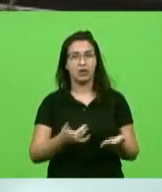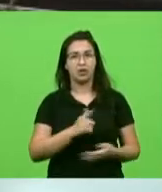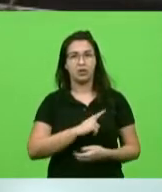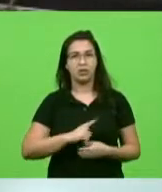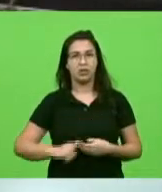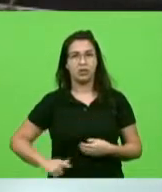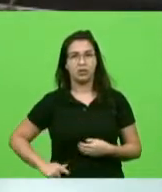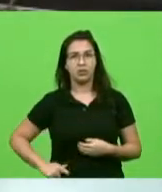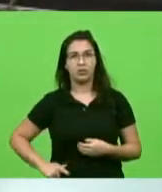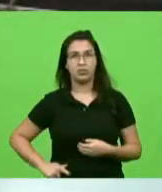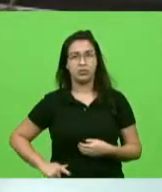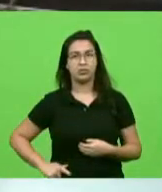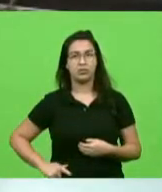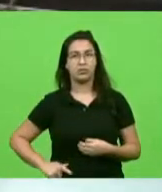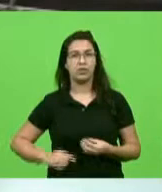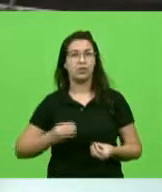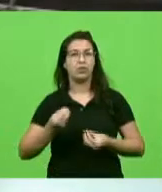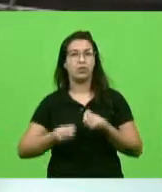caso venha a ser